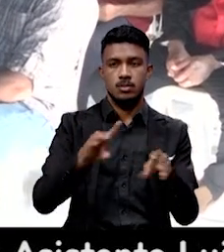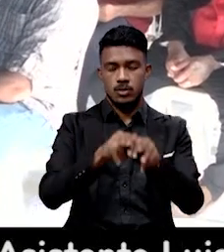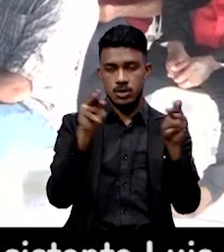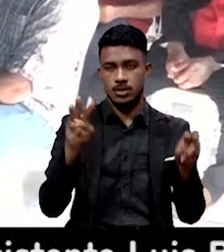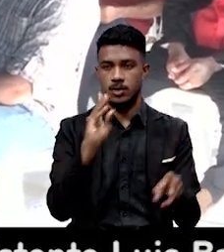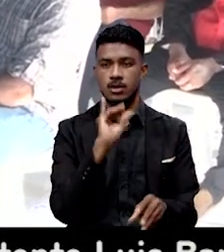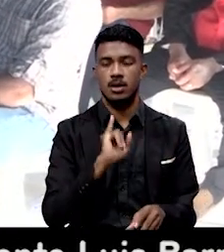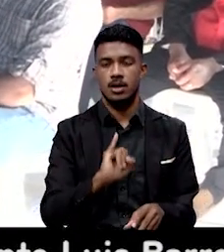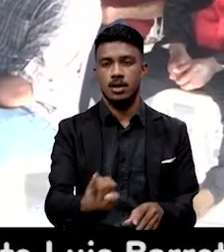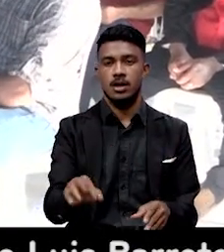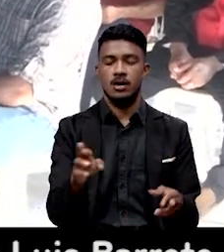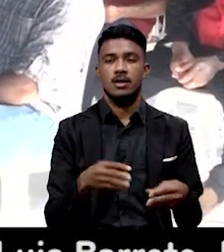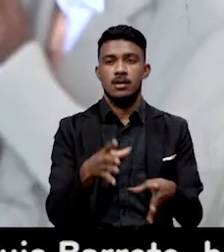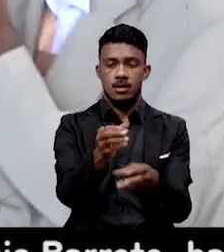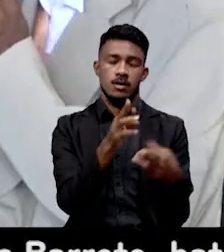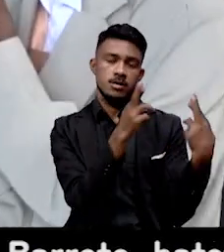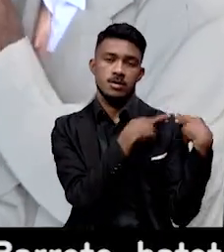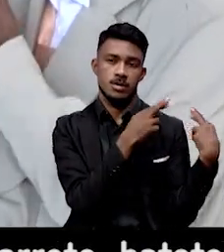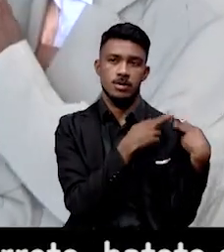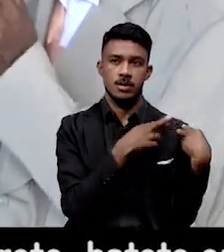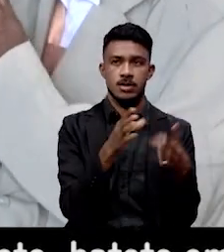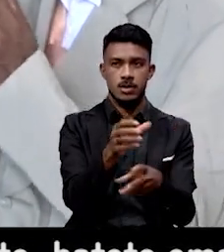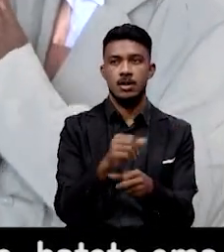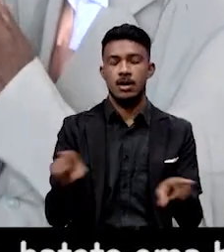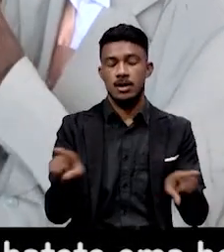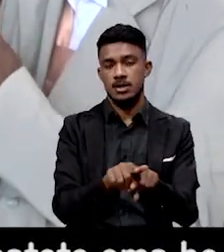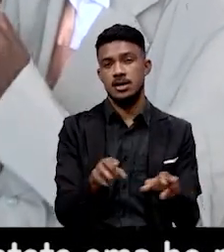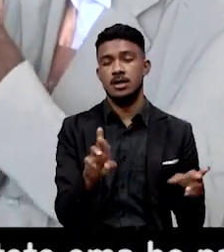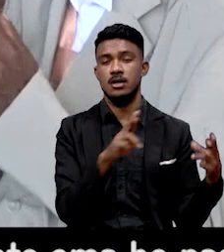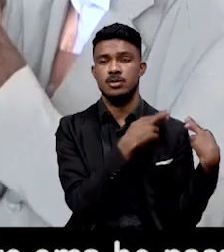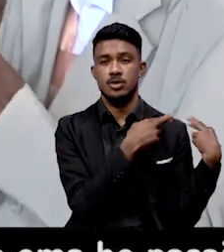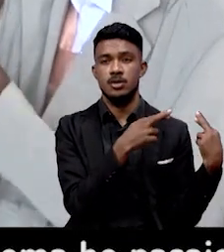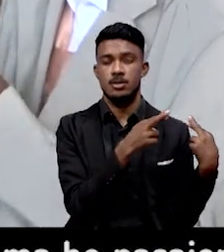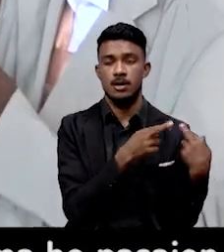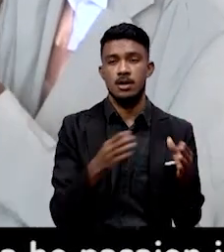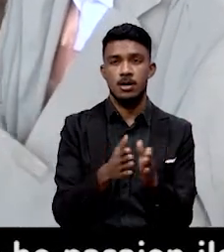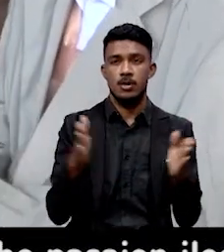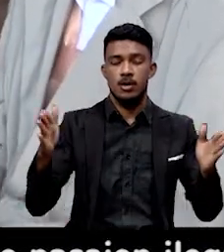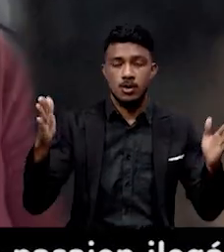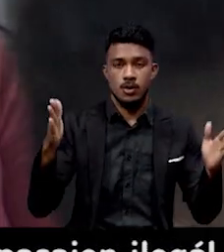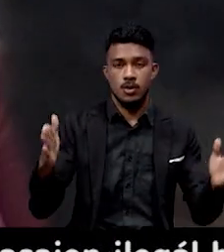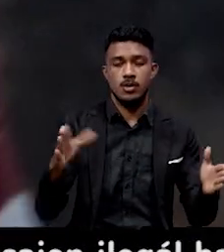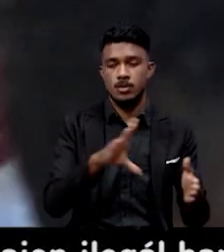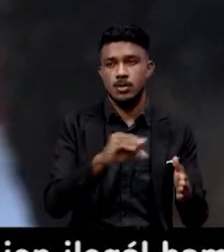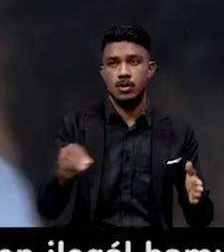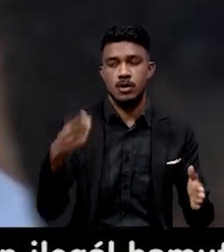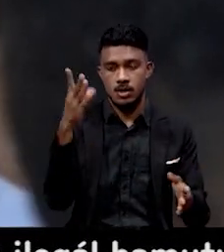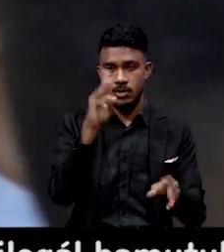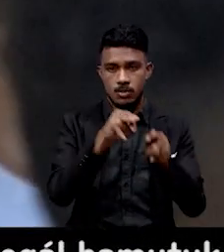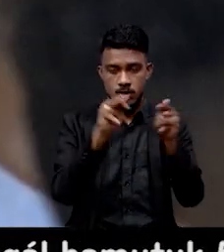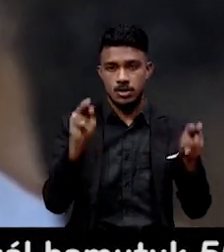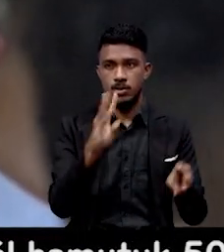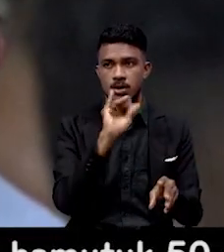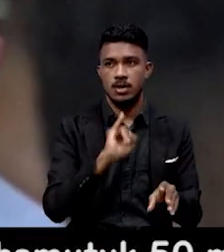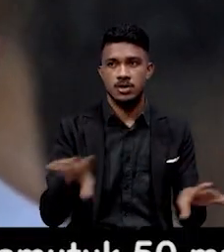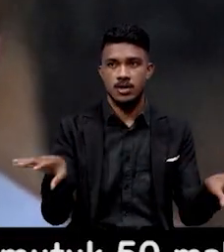ateten, pose ne benie simune, hanesan responsabilidade bot ba estrutura partido político nian ia município Díli, no si